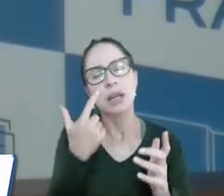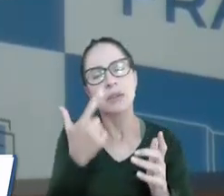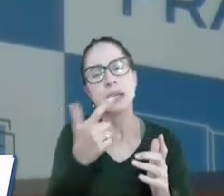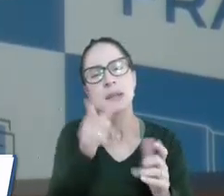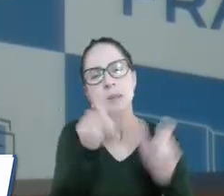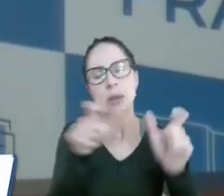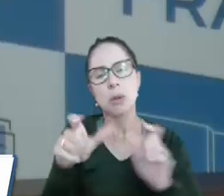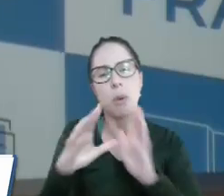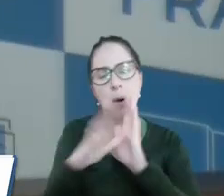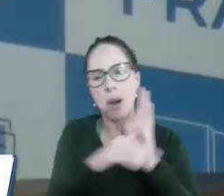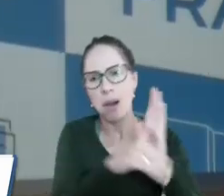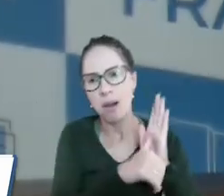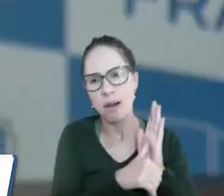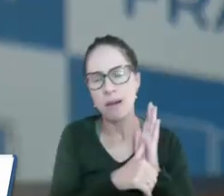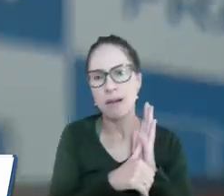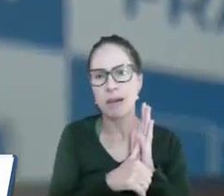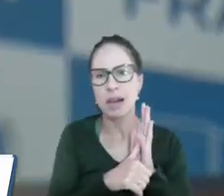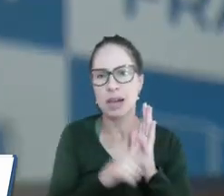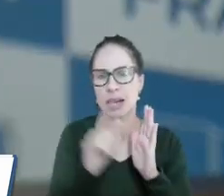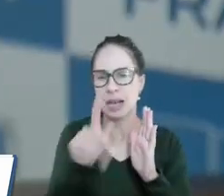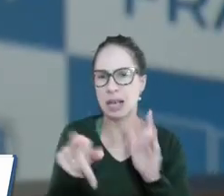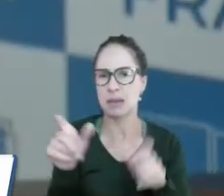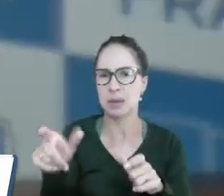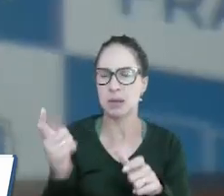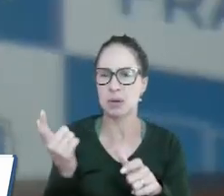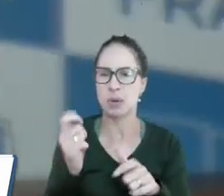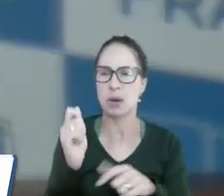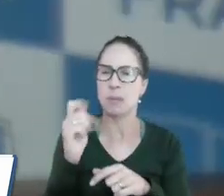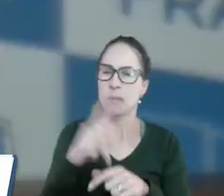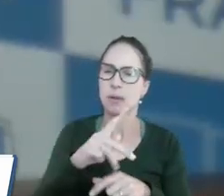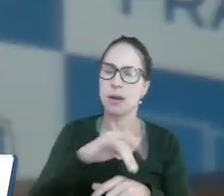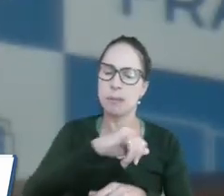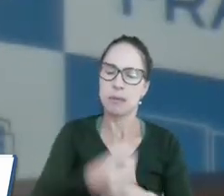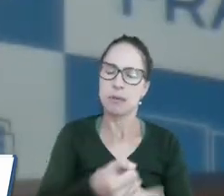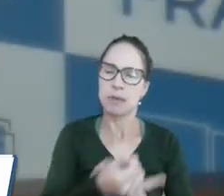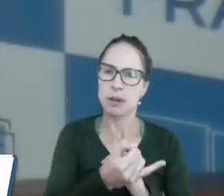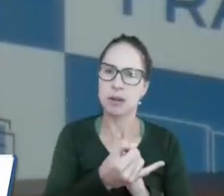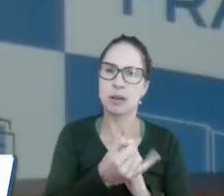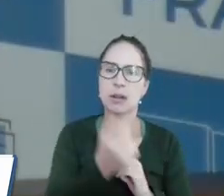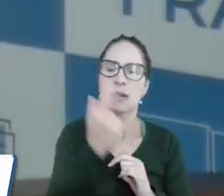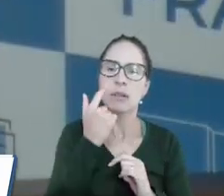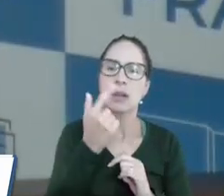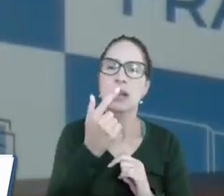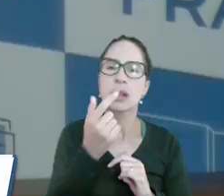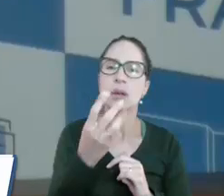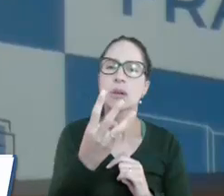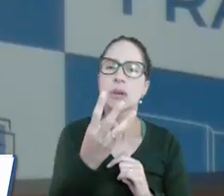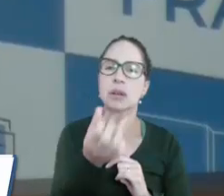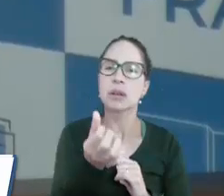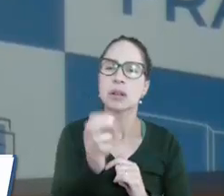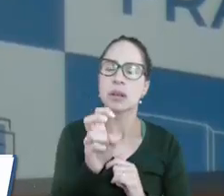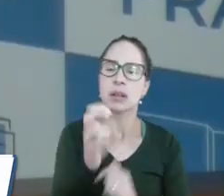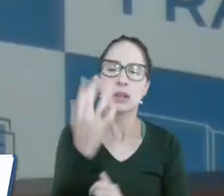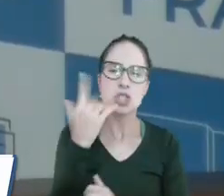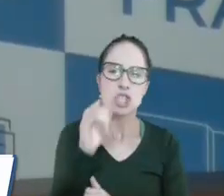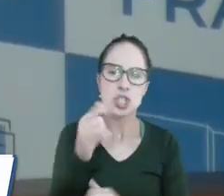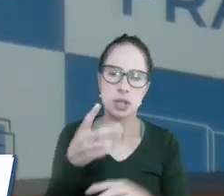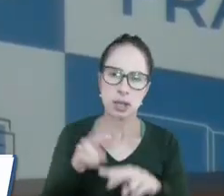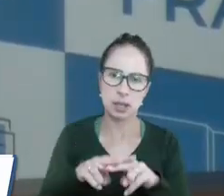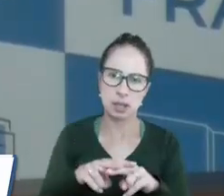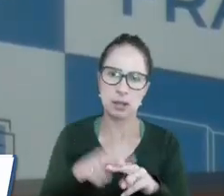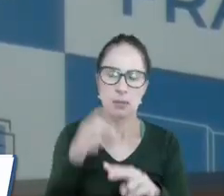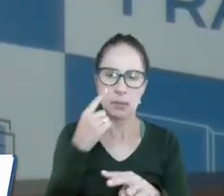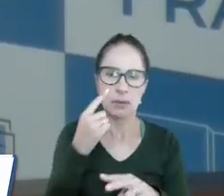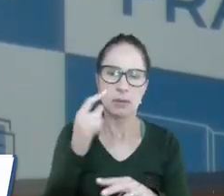ladrões, esses algozes do aposentado, fosse passar pelo menos uns 365 dias na cadeia, para ver o sol